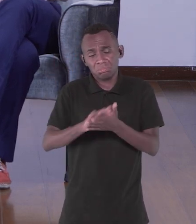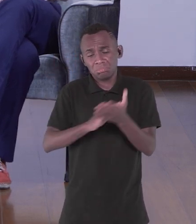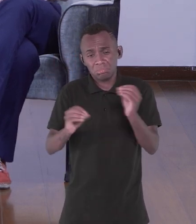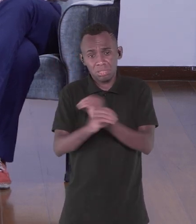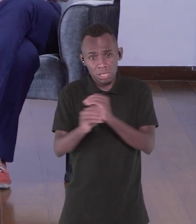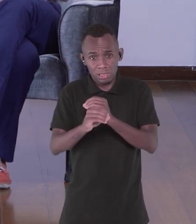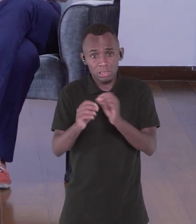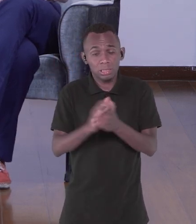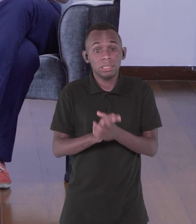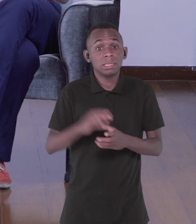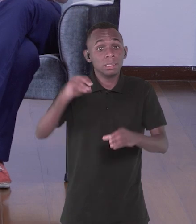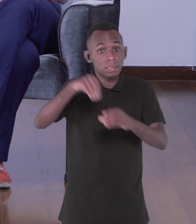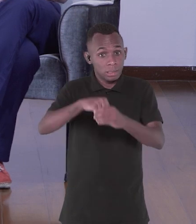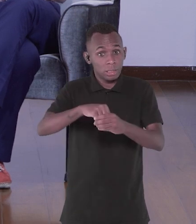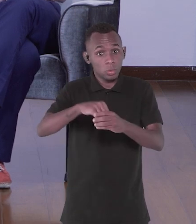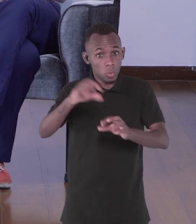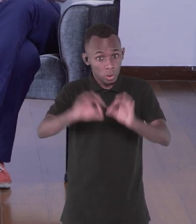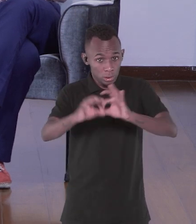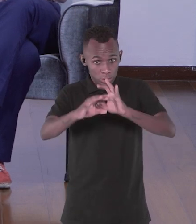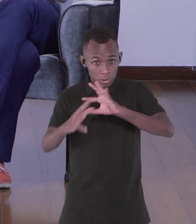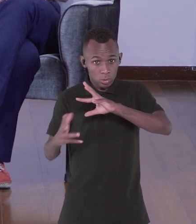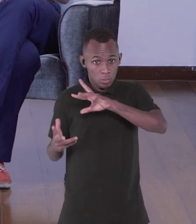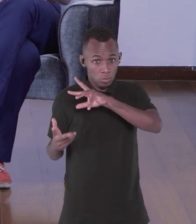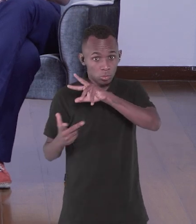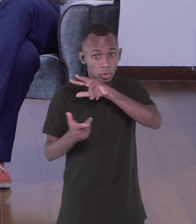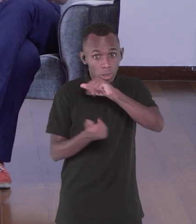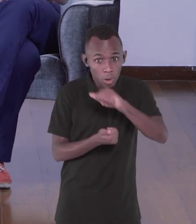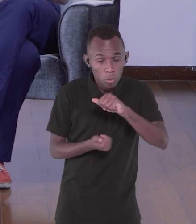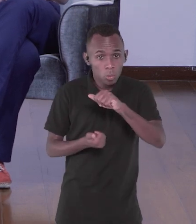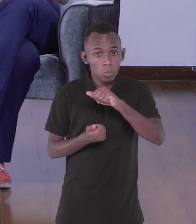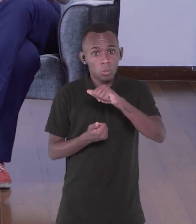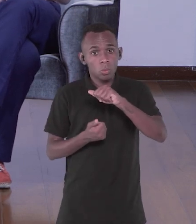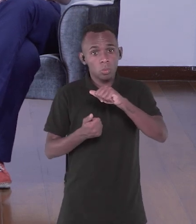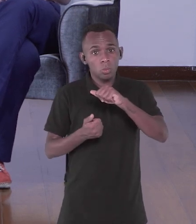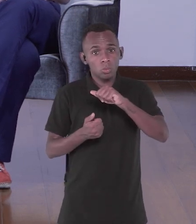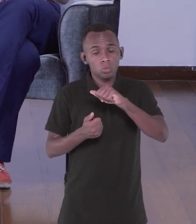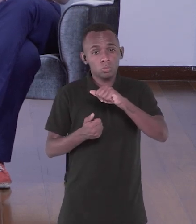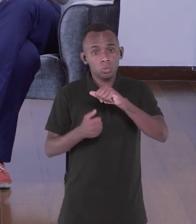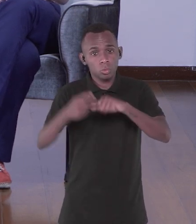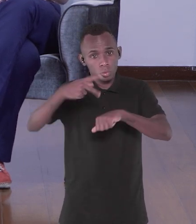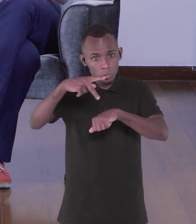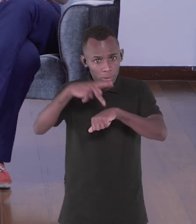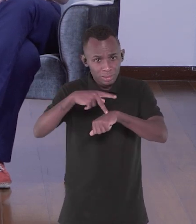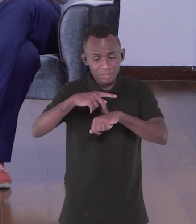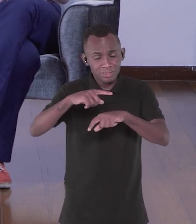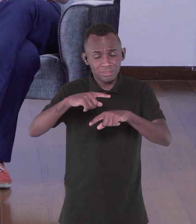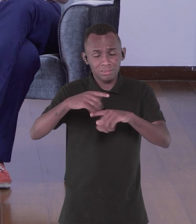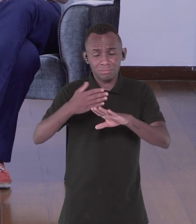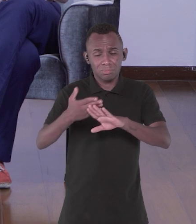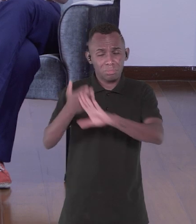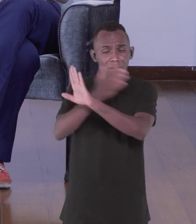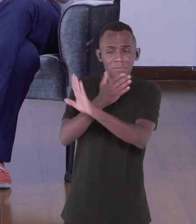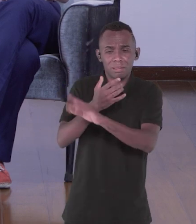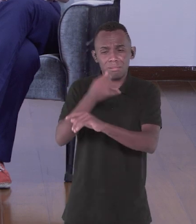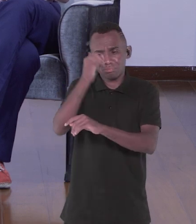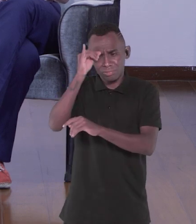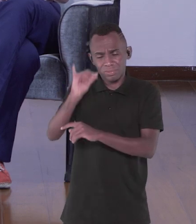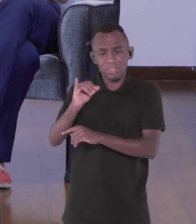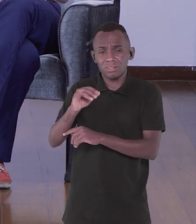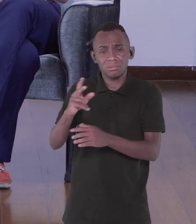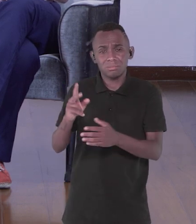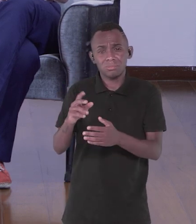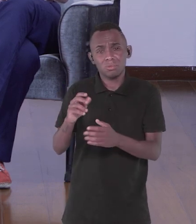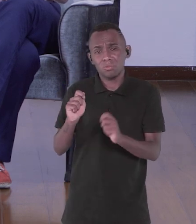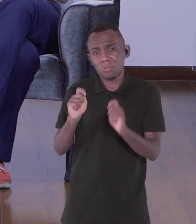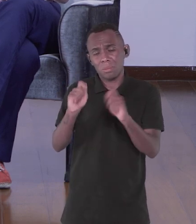ONU, porque não existe nenhum caso, não existe, onde as sanções funcionaram. Né? Por quê? E essa é a